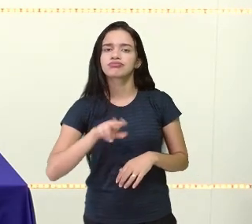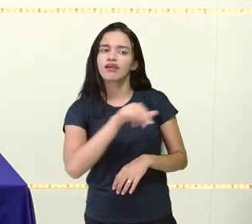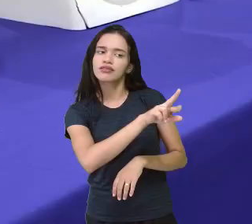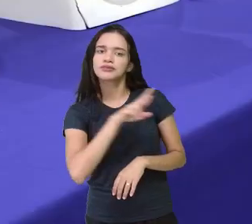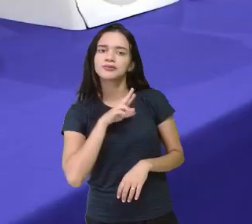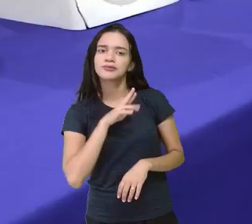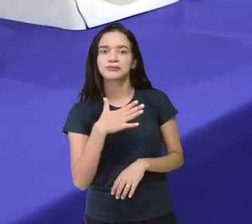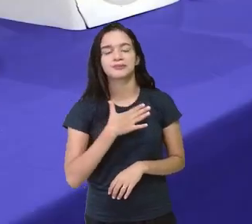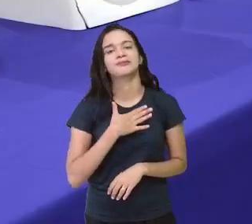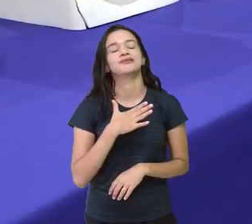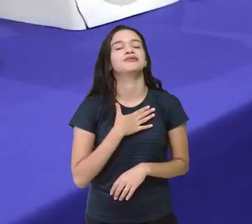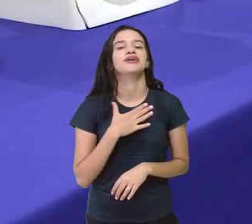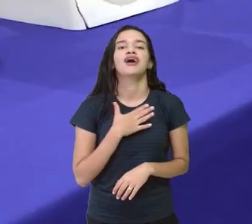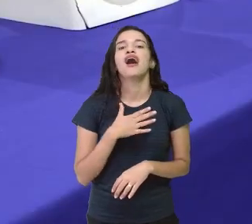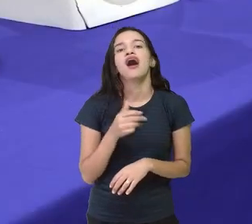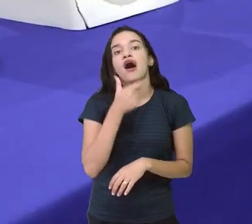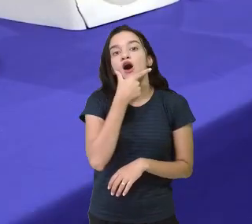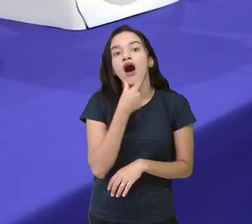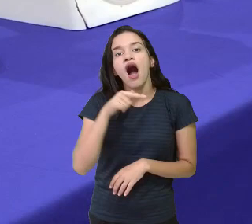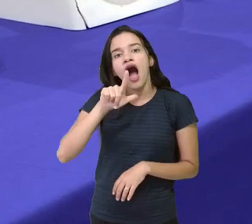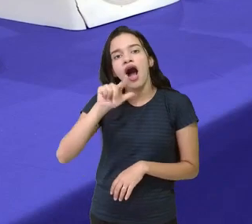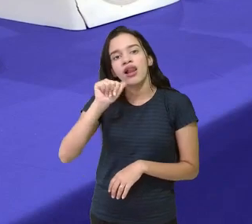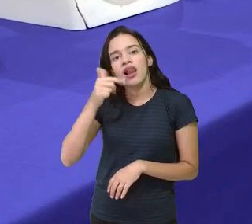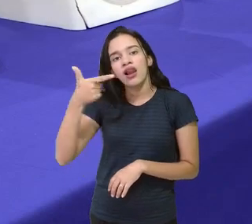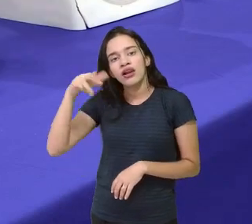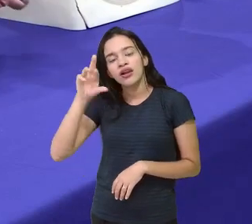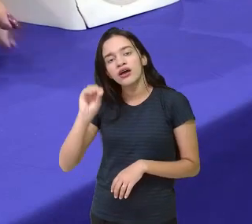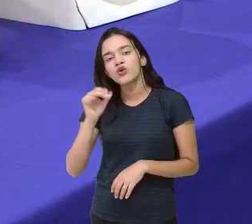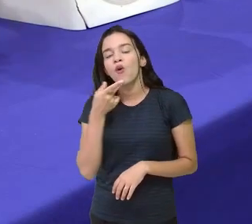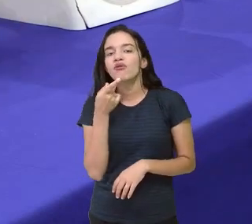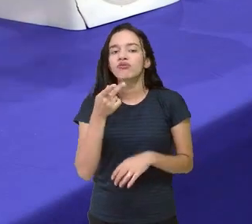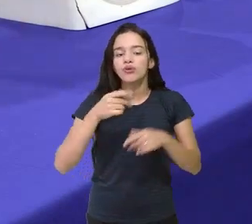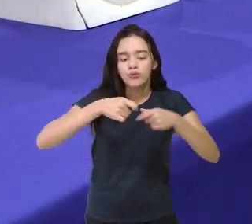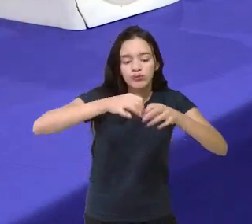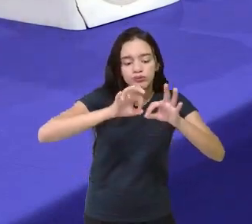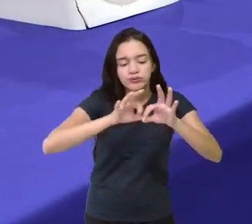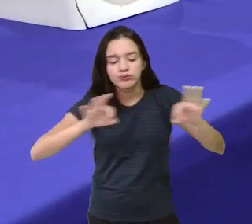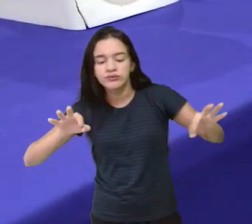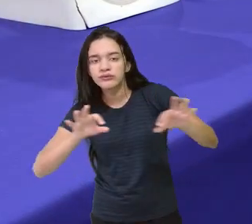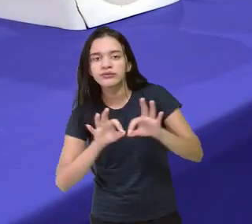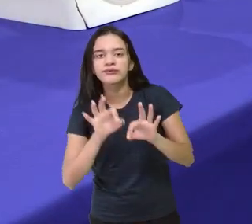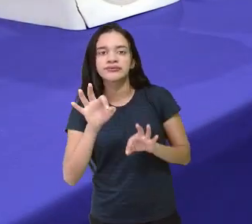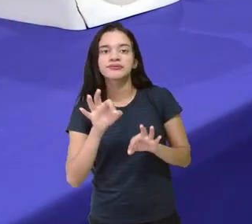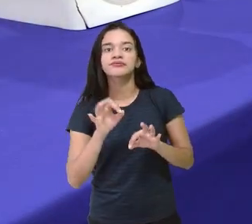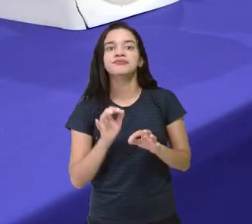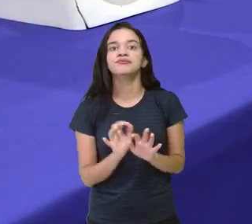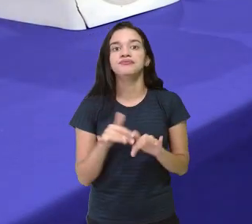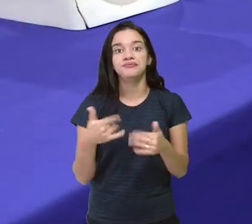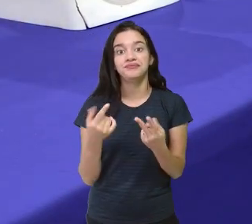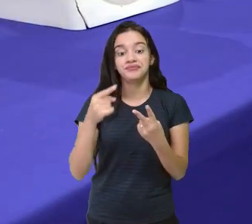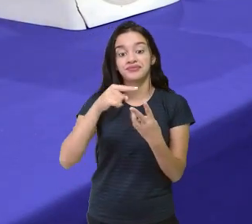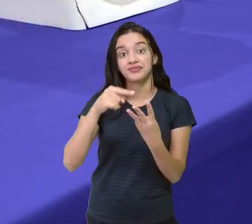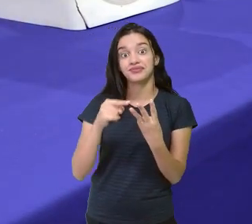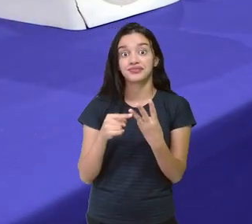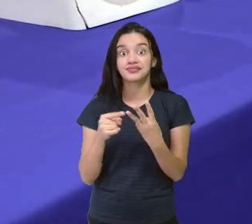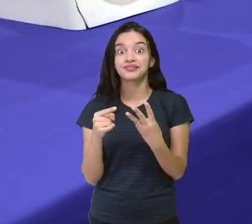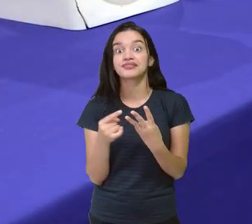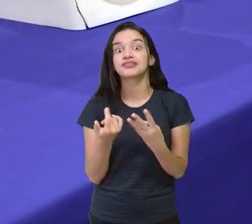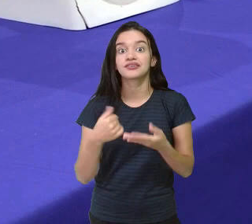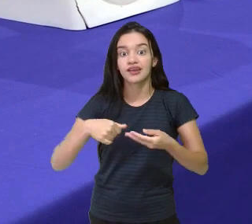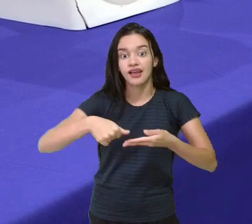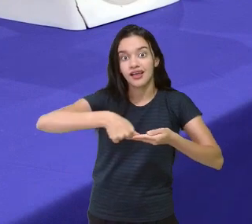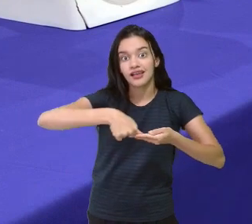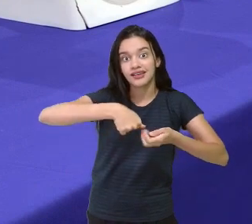mim. É, o Lázaro aqui, ele disse que é o comprimento. Aí o Darlison e a Samara disseram que é a